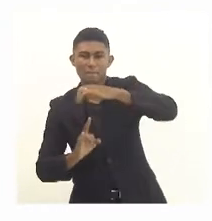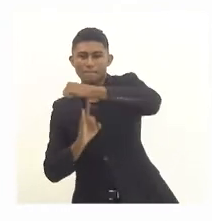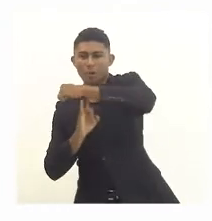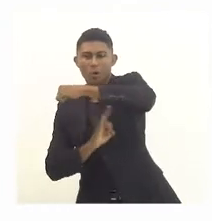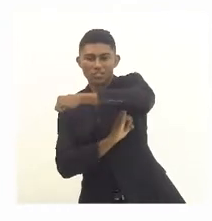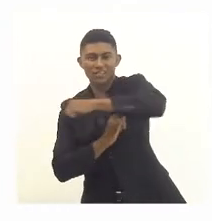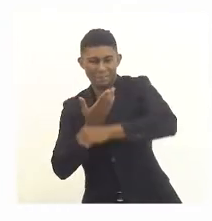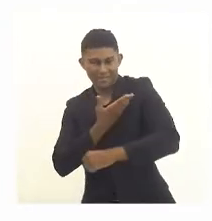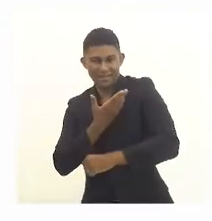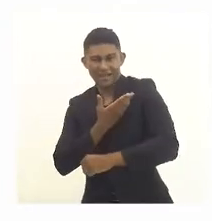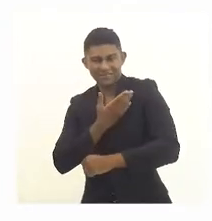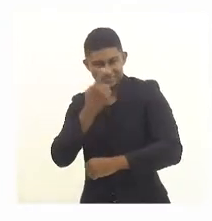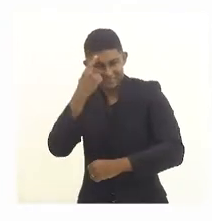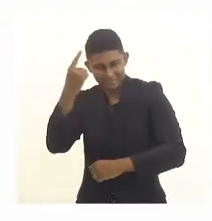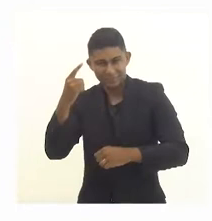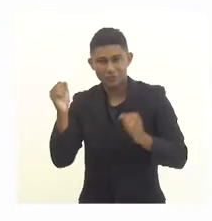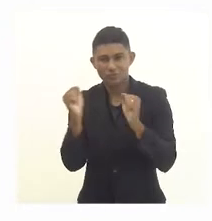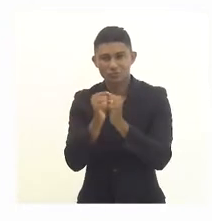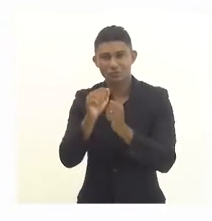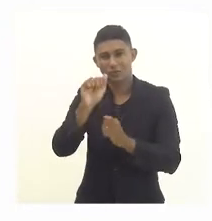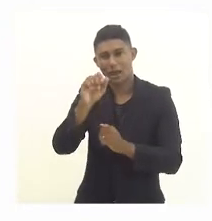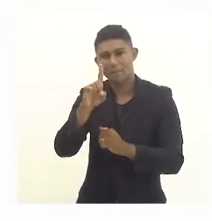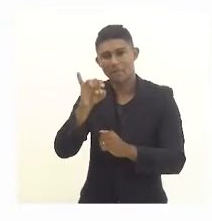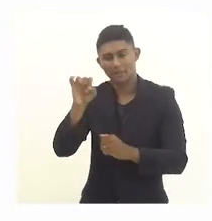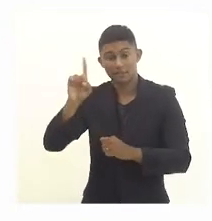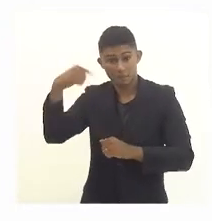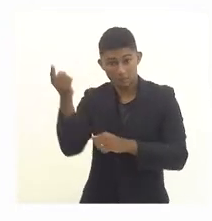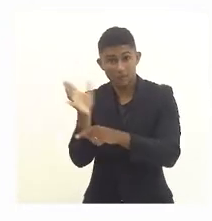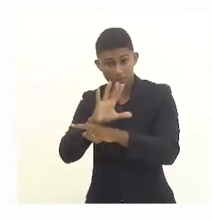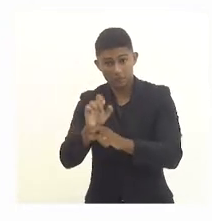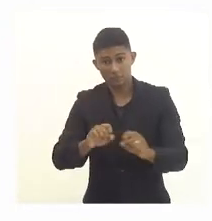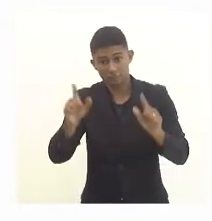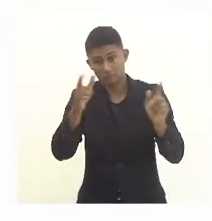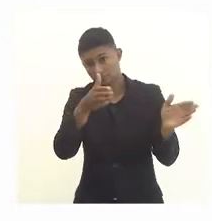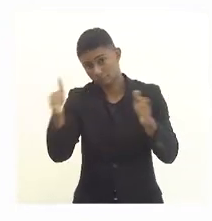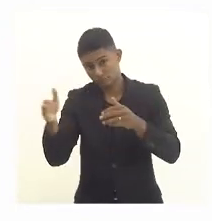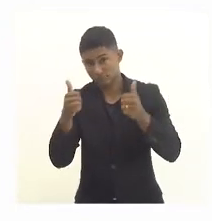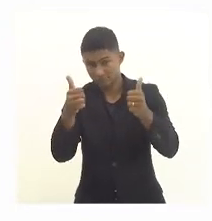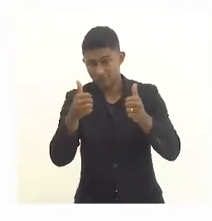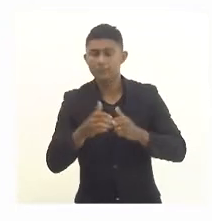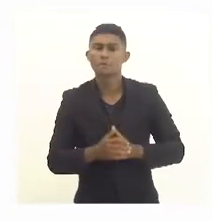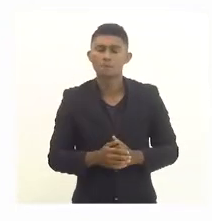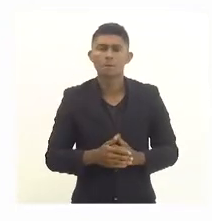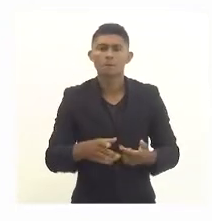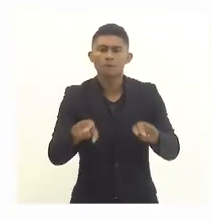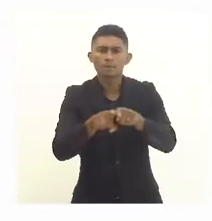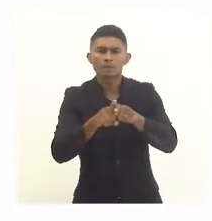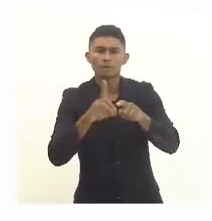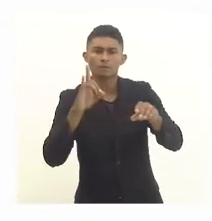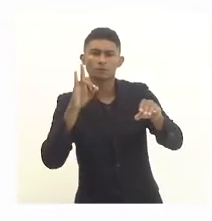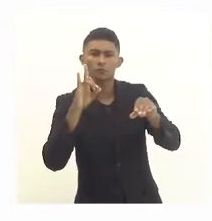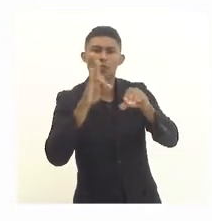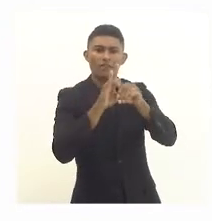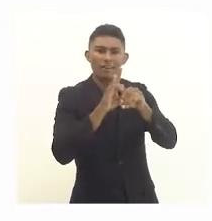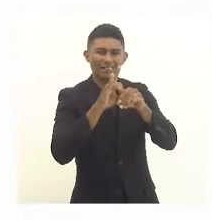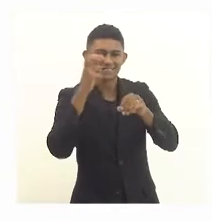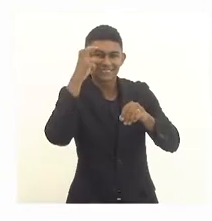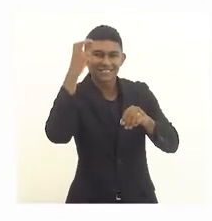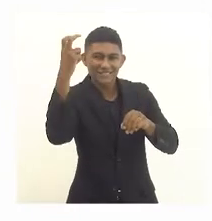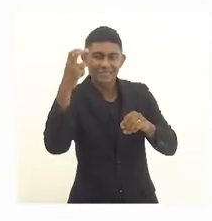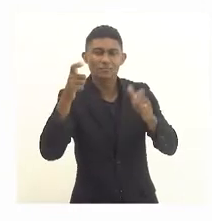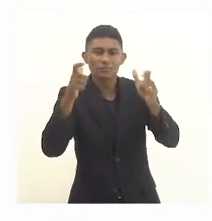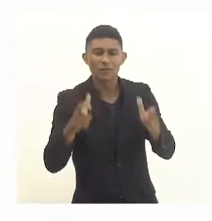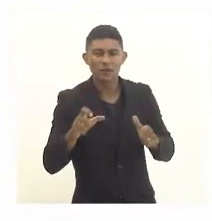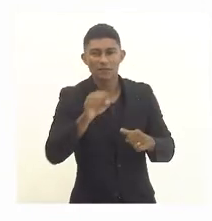que eu vou colocar num vídeo aqui daqui a pouco, para vocês darem uma olhada. A gente fez Wi-Fi inteligente na cidade de São José